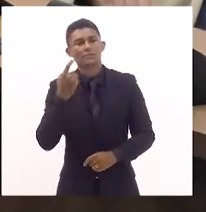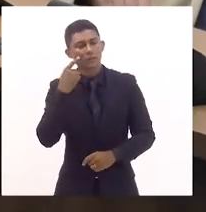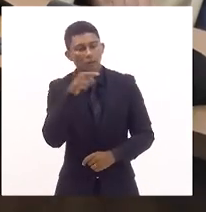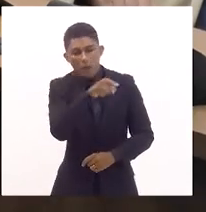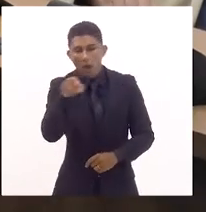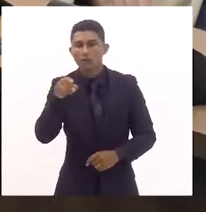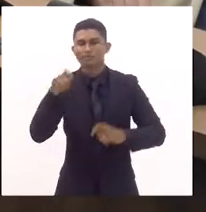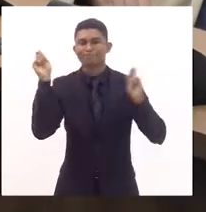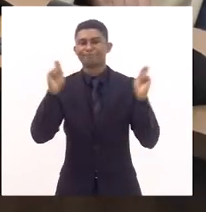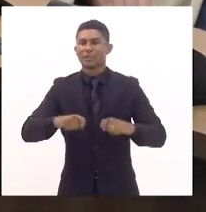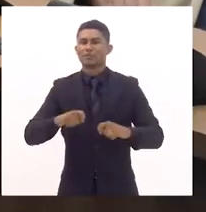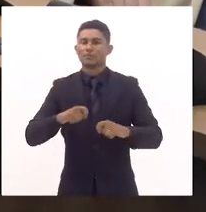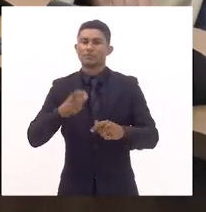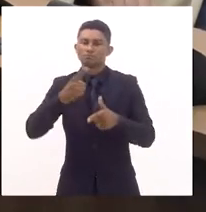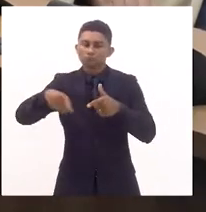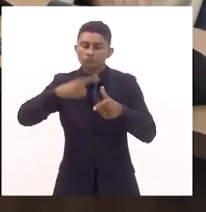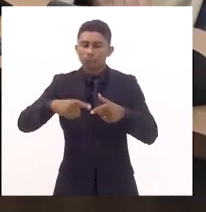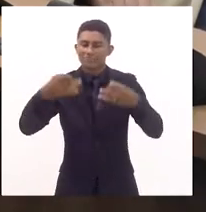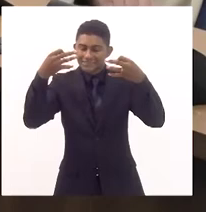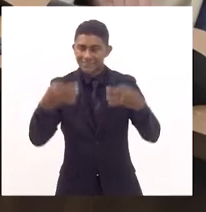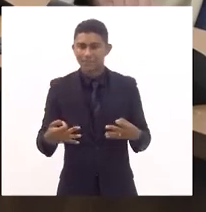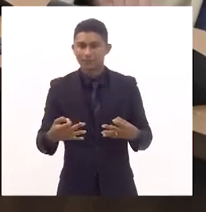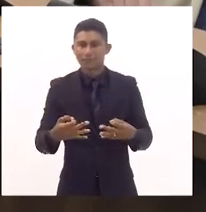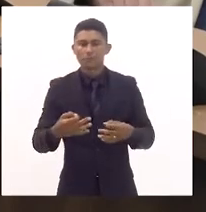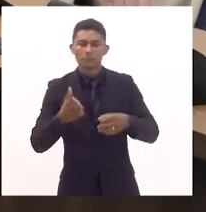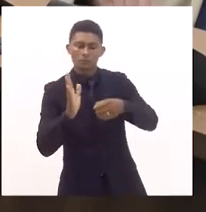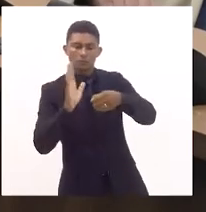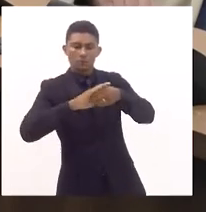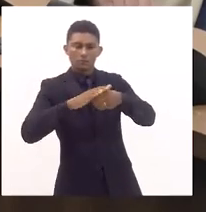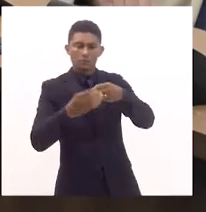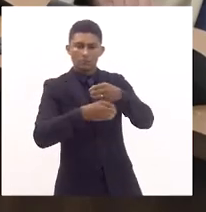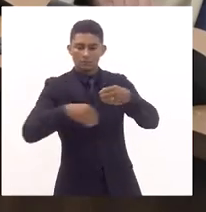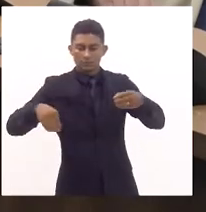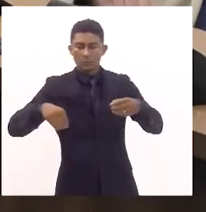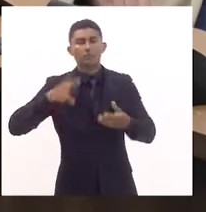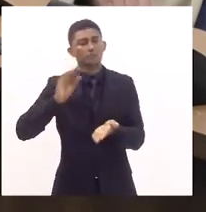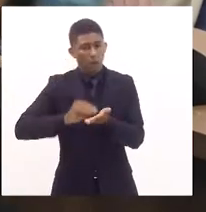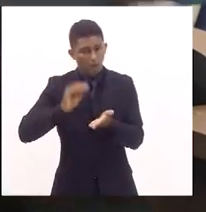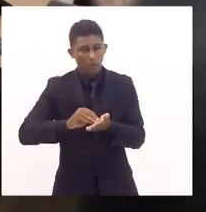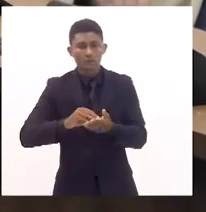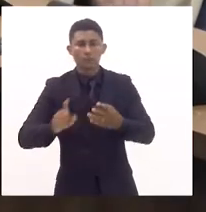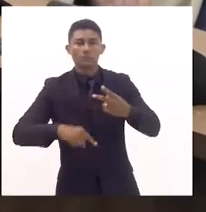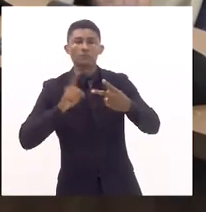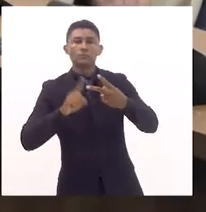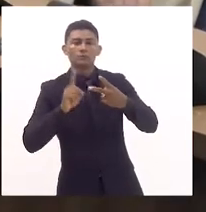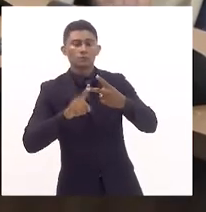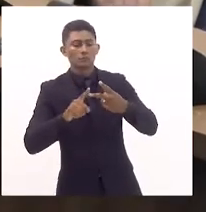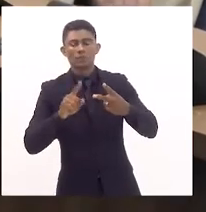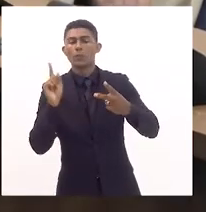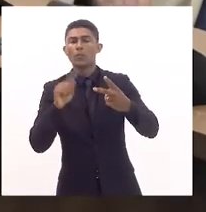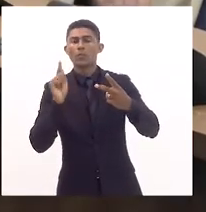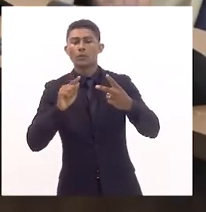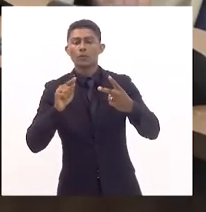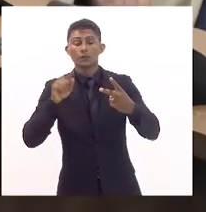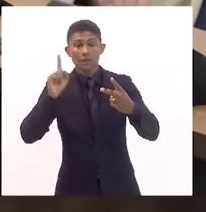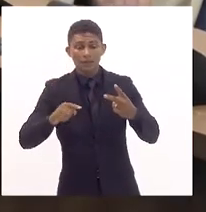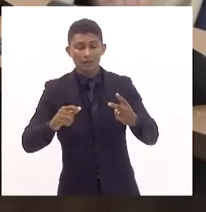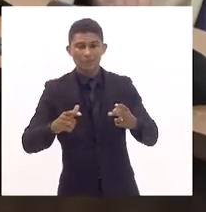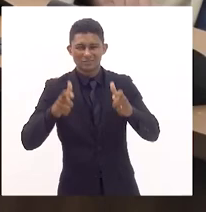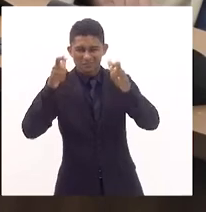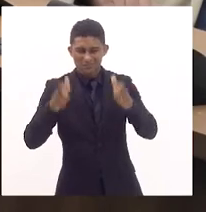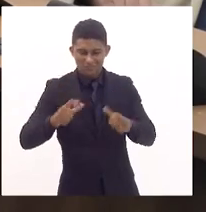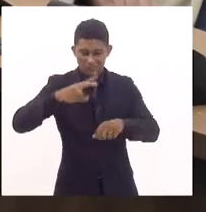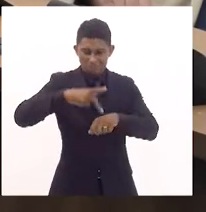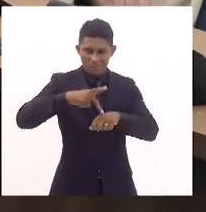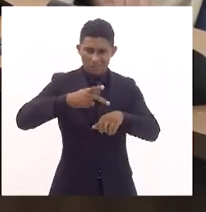claros. É falta de saneamento básico, é ocupação irregular de encostas,